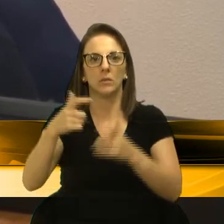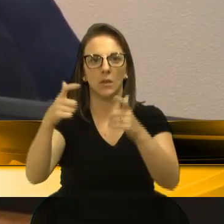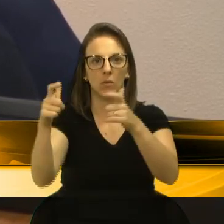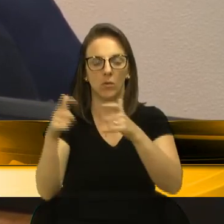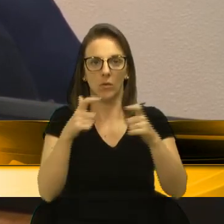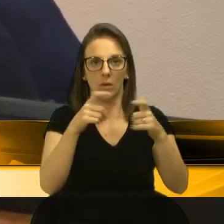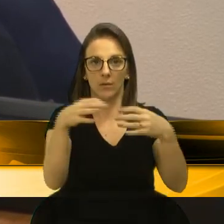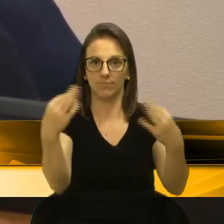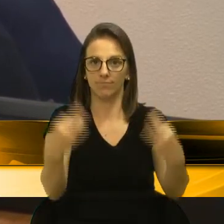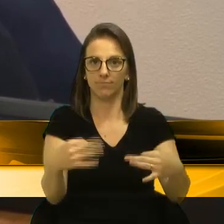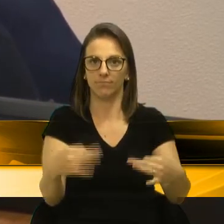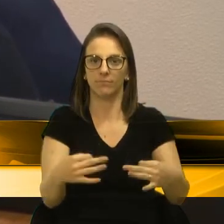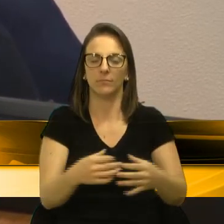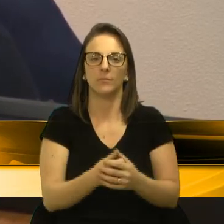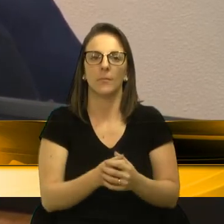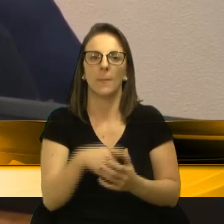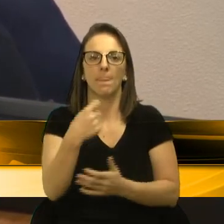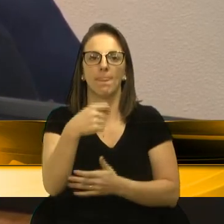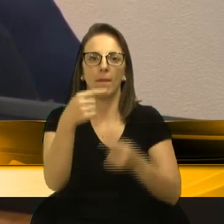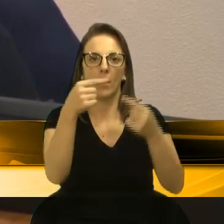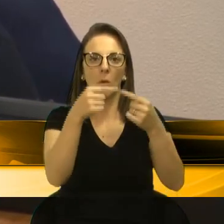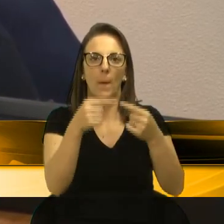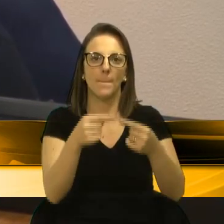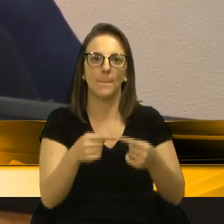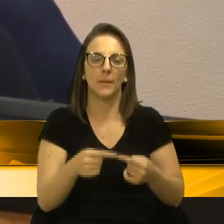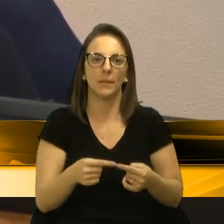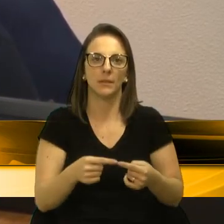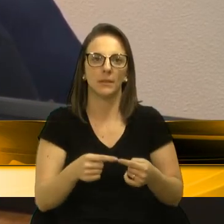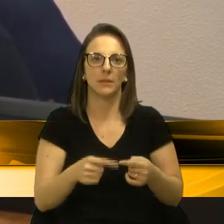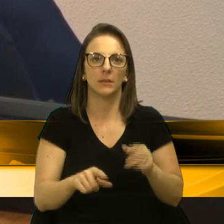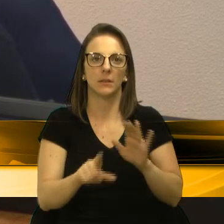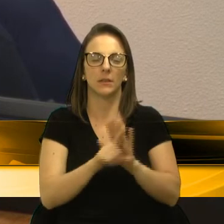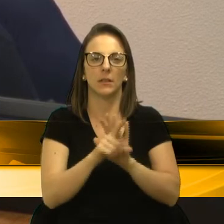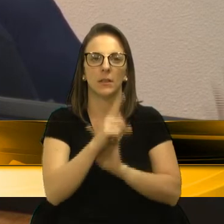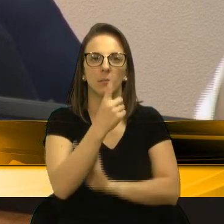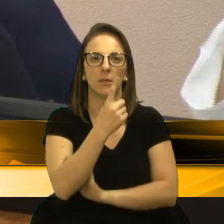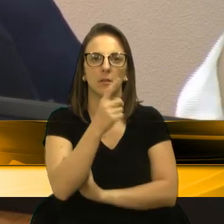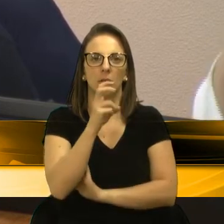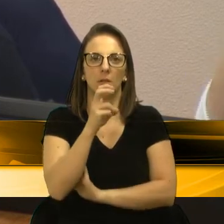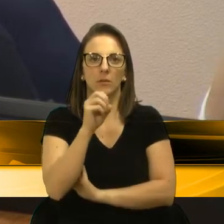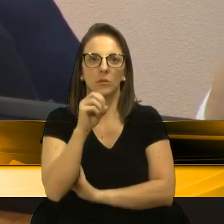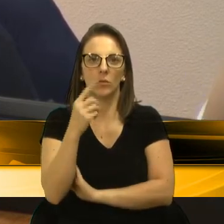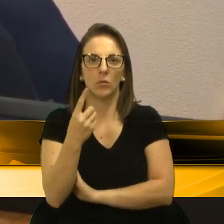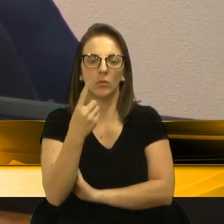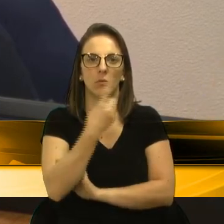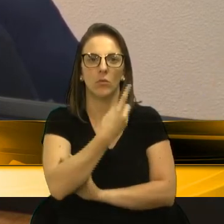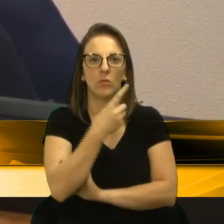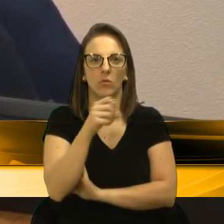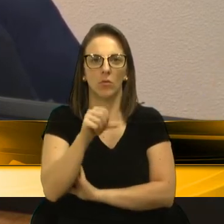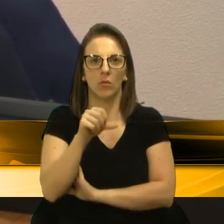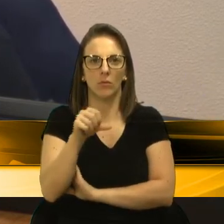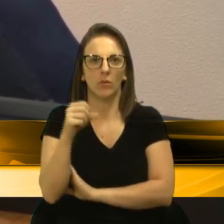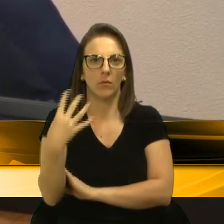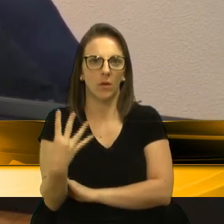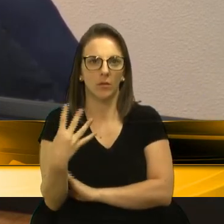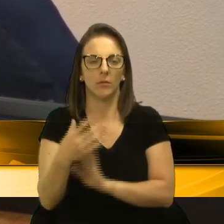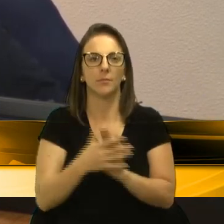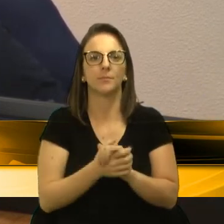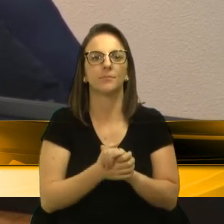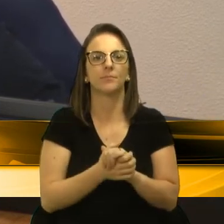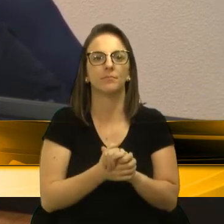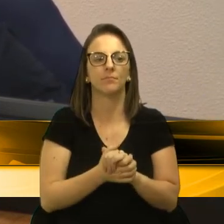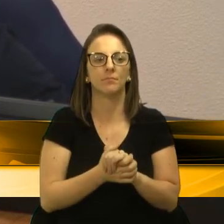com as disposições da Lei 11.501, de 11 de abril de 94, e respectivas alterações subsequentes.